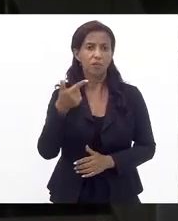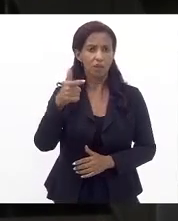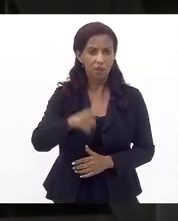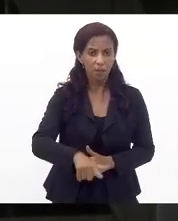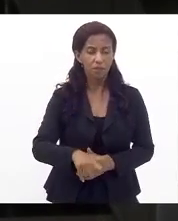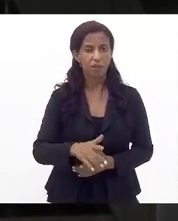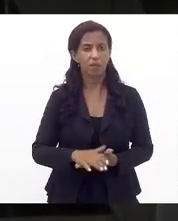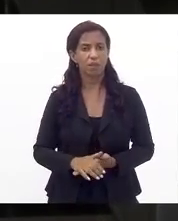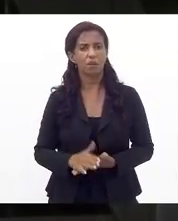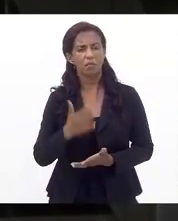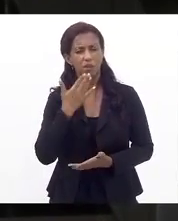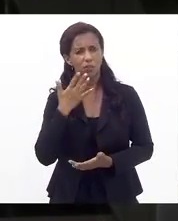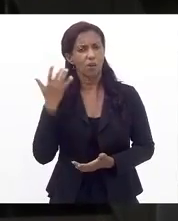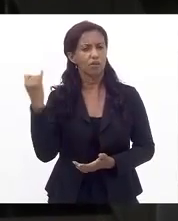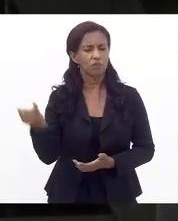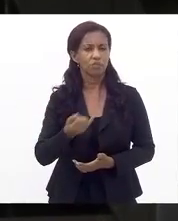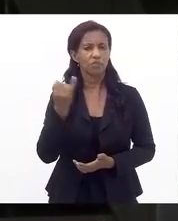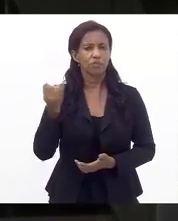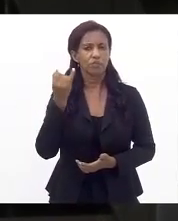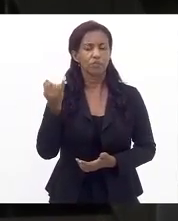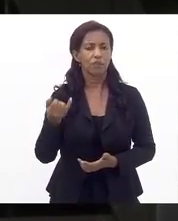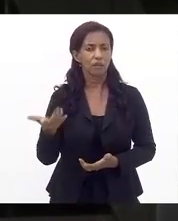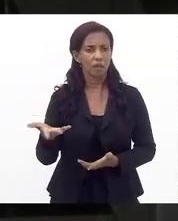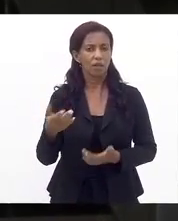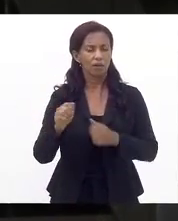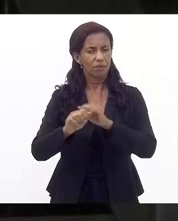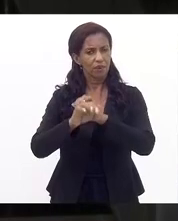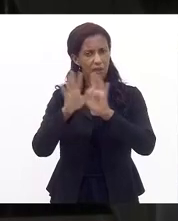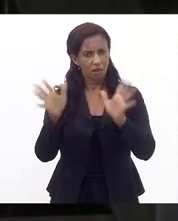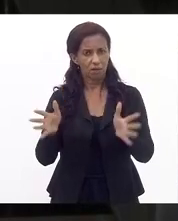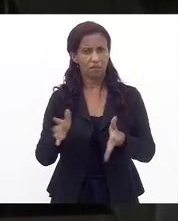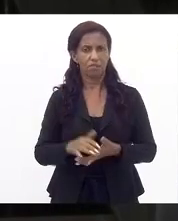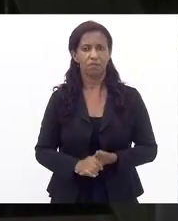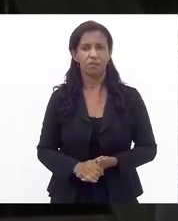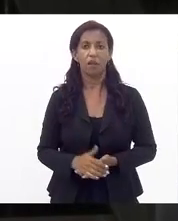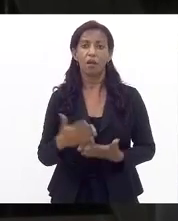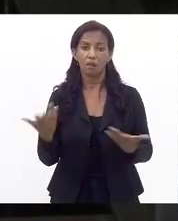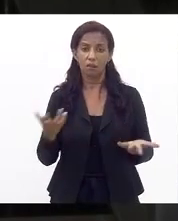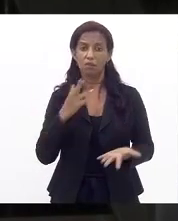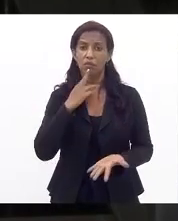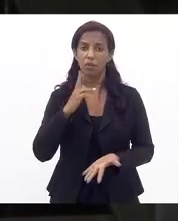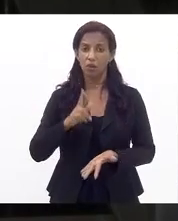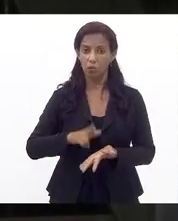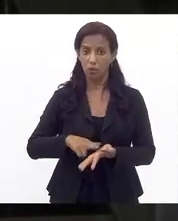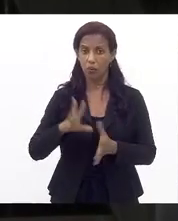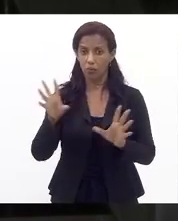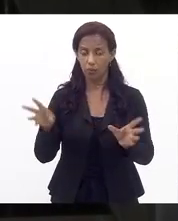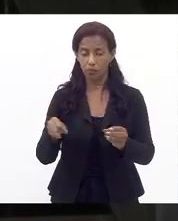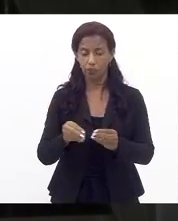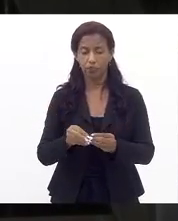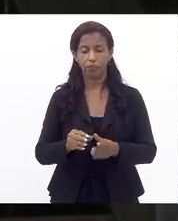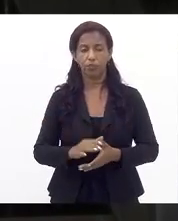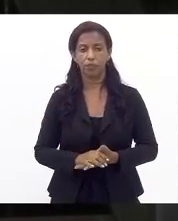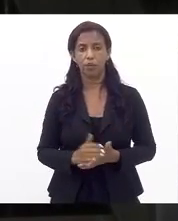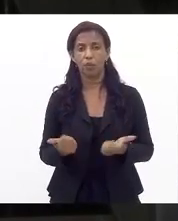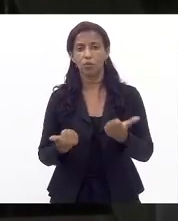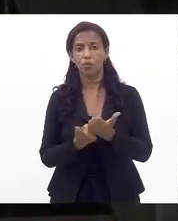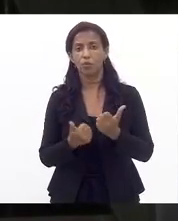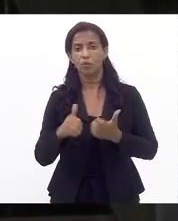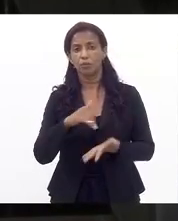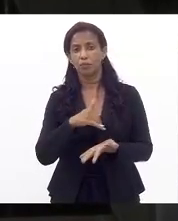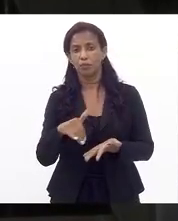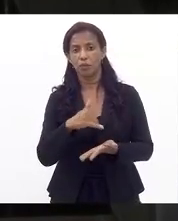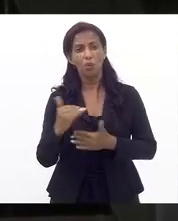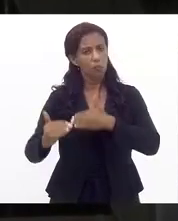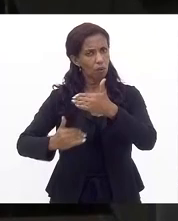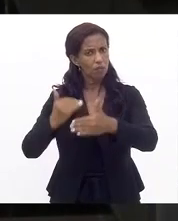mas se não fez ainda acho importante dessa audiência isso ficar consignado claro que reconheço E aí concluir subsecretário uma pedra